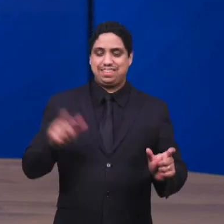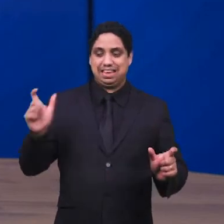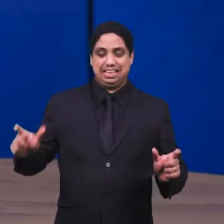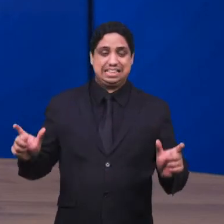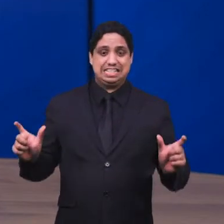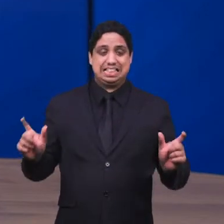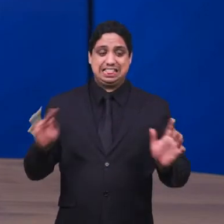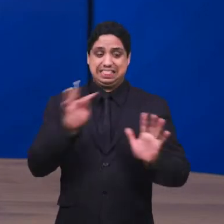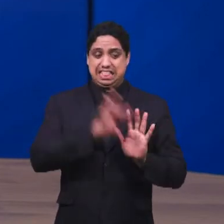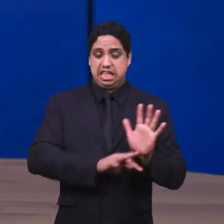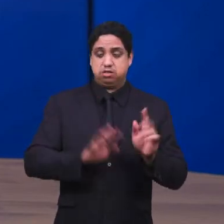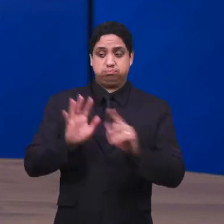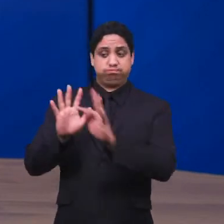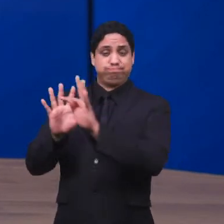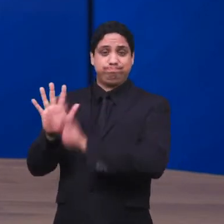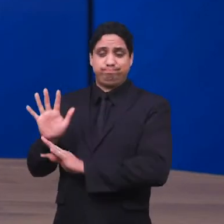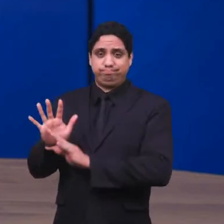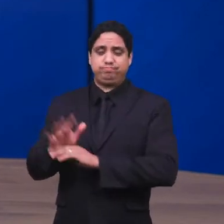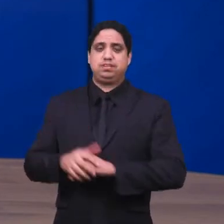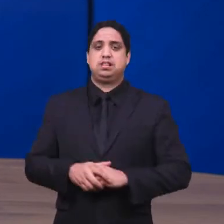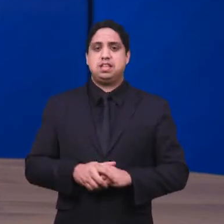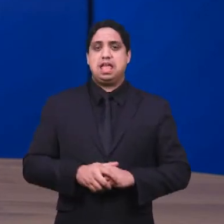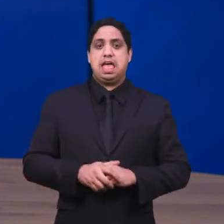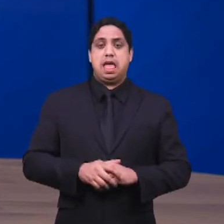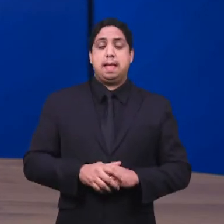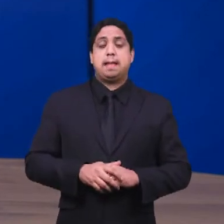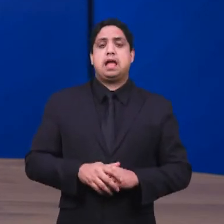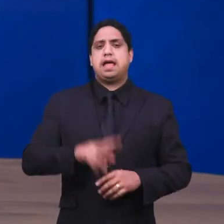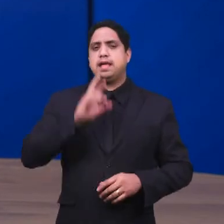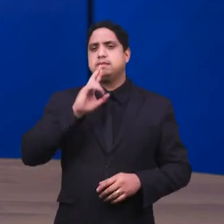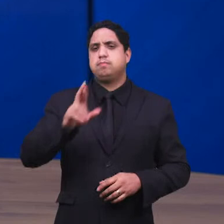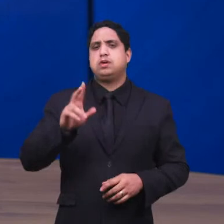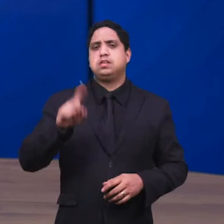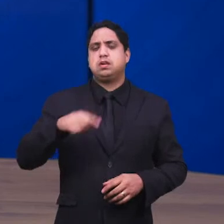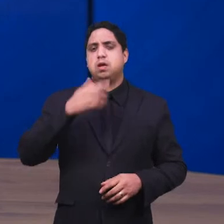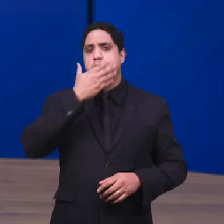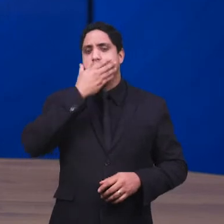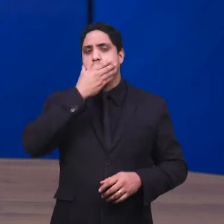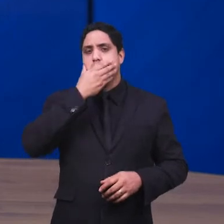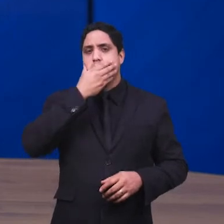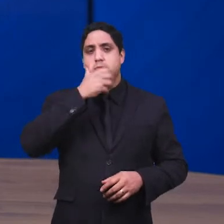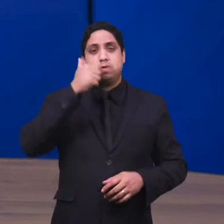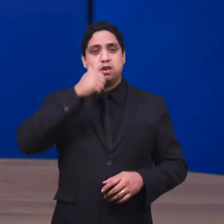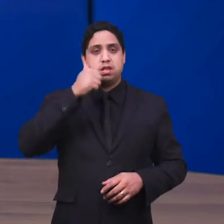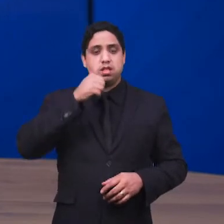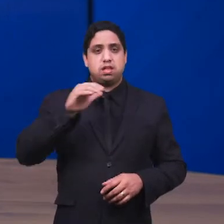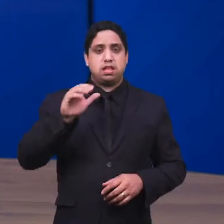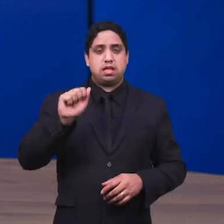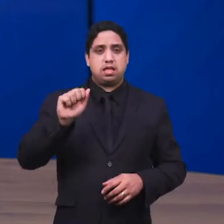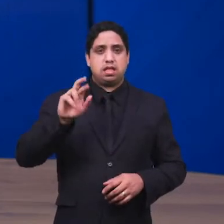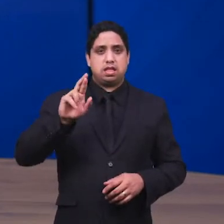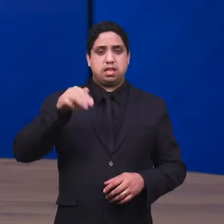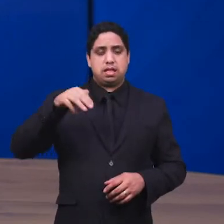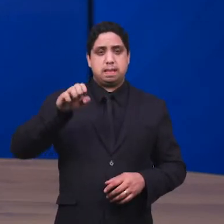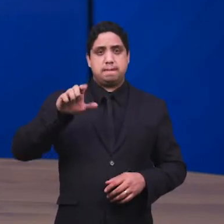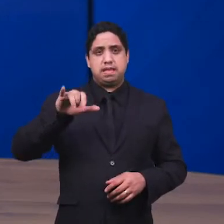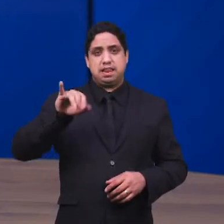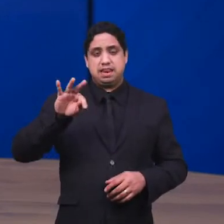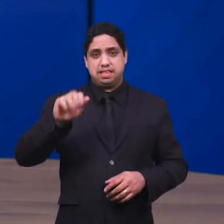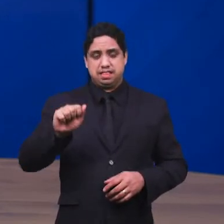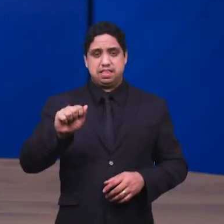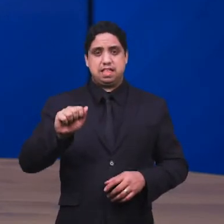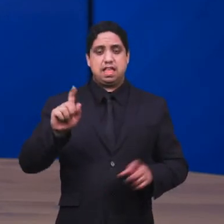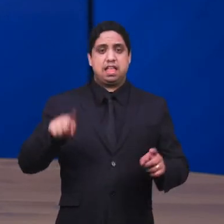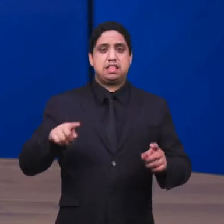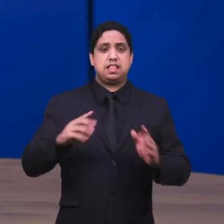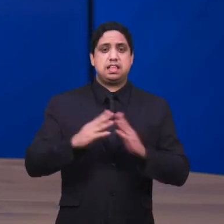nos dar essa resposta número 3 é do Estado do Espírito Santo, a nossa irmã Carmelita, a irmã Carmelita Faria. Ela